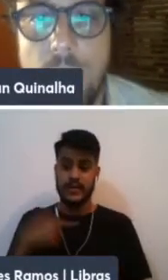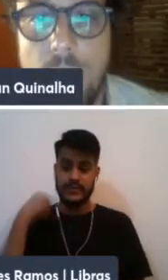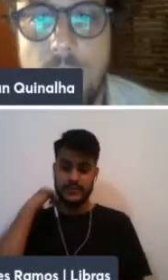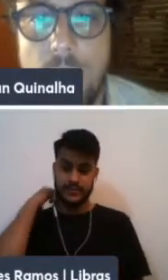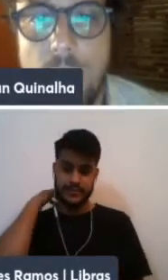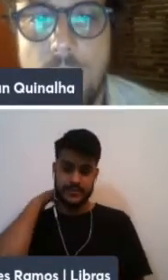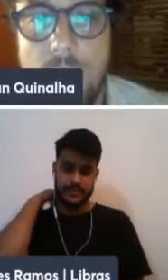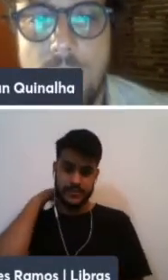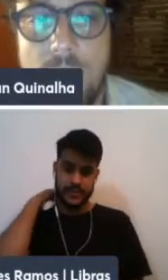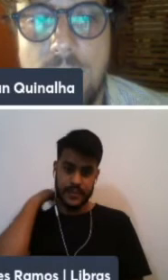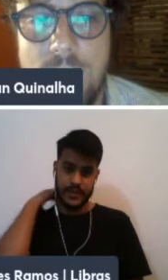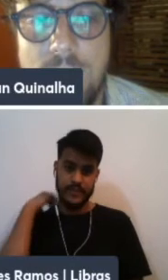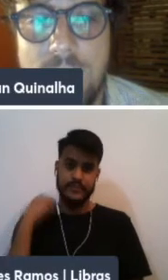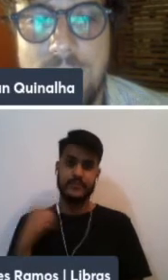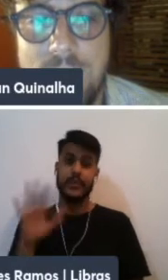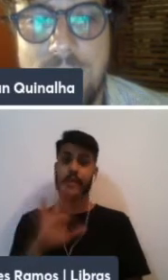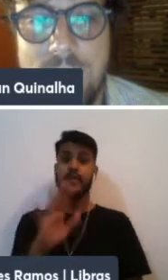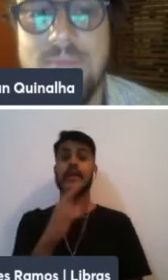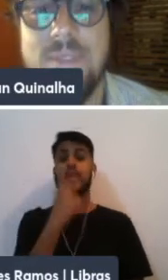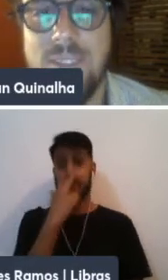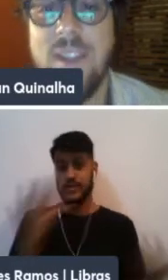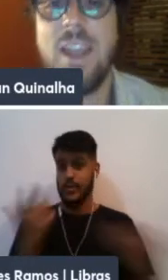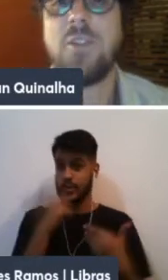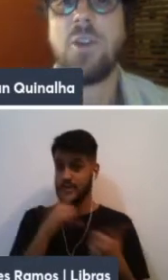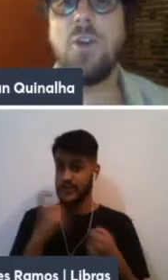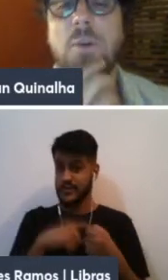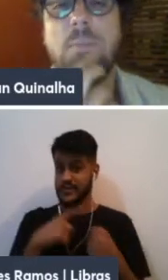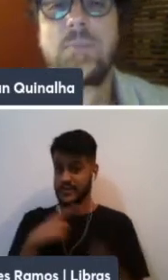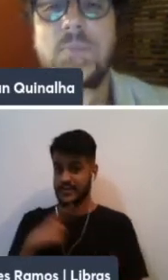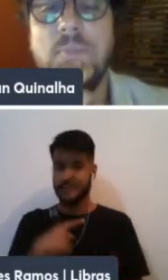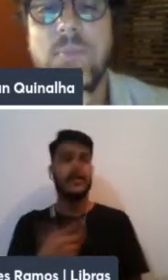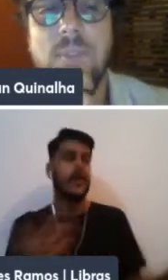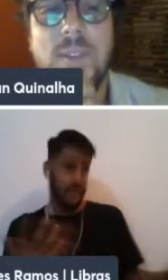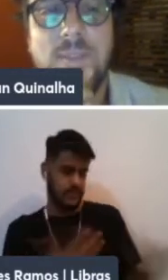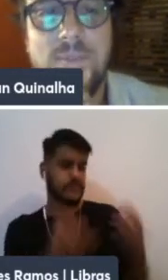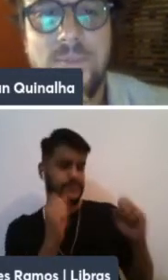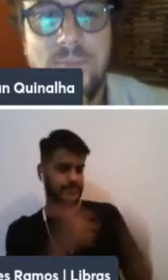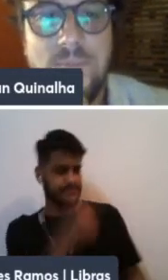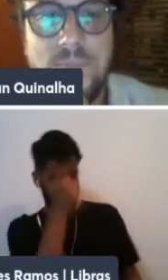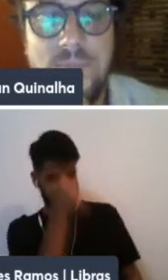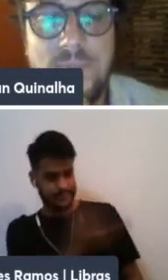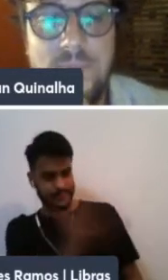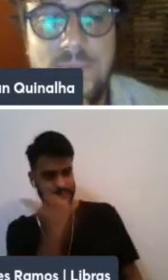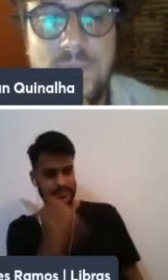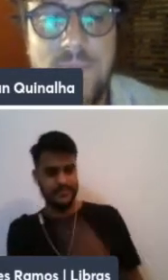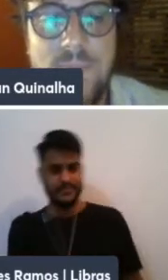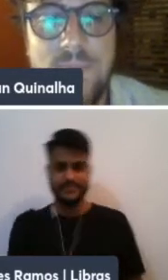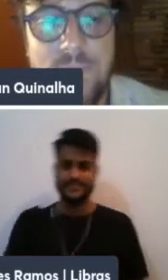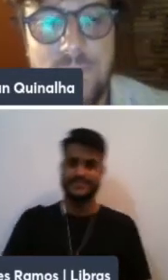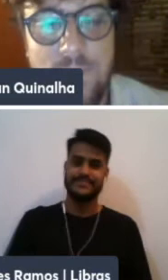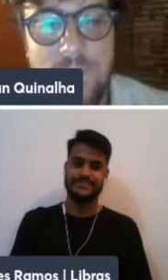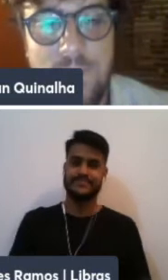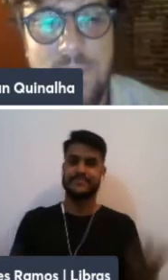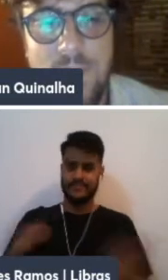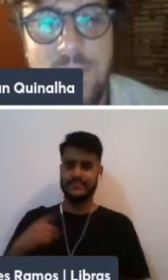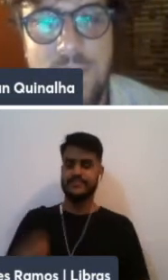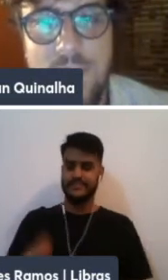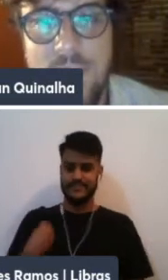Oi, eu acho que eu entrei, né? Agora entrou. Sim. Dá sim. Pra te ver. Acho que estou.